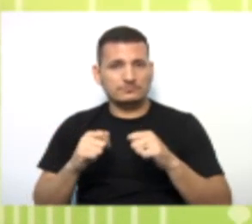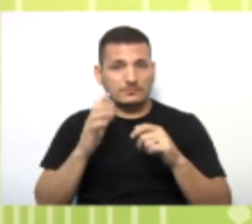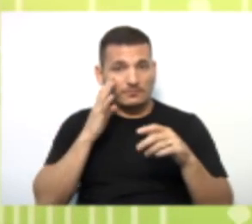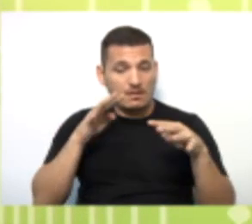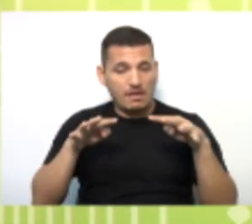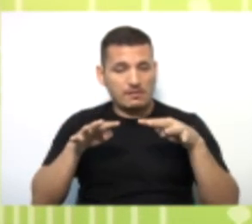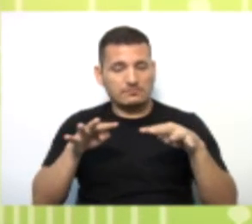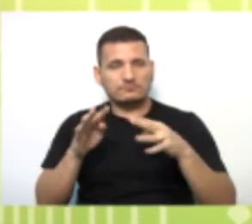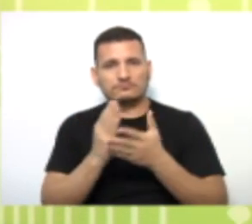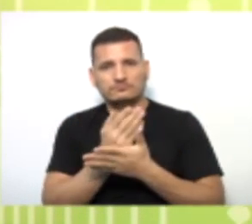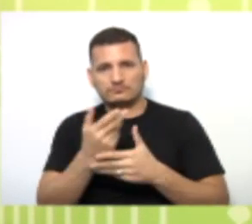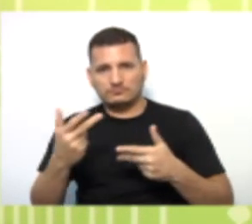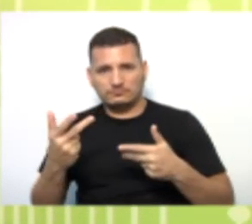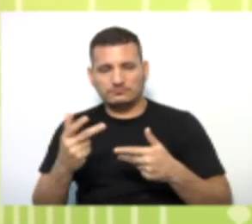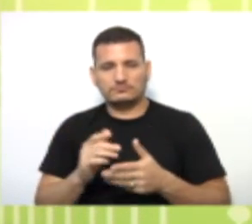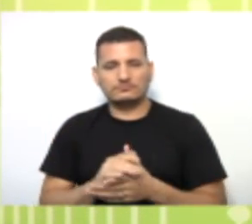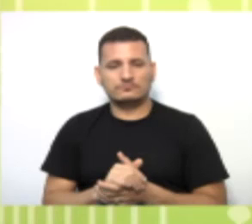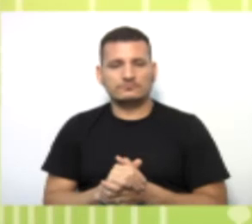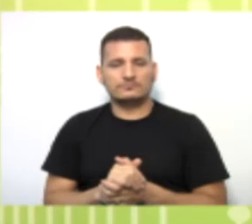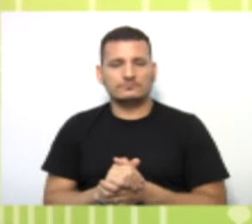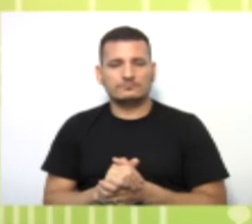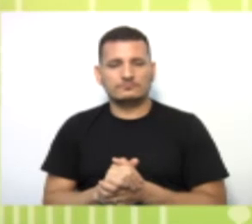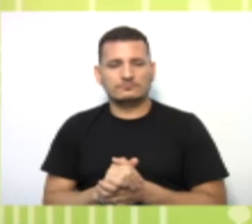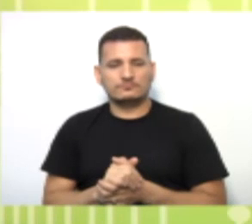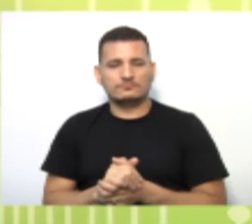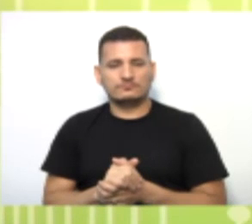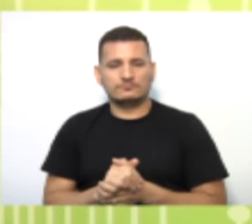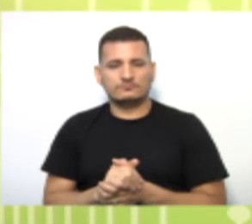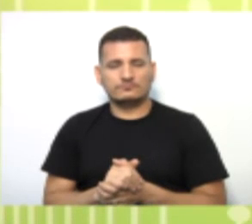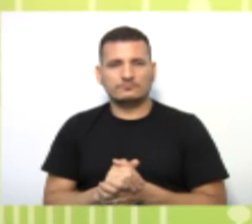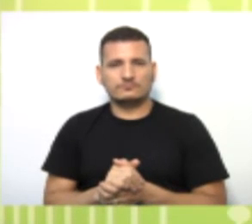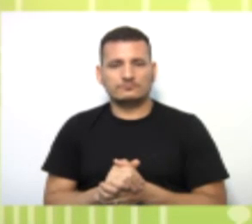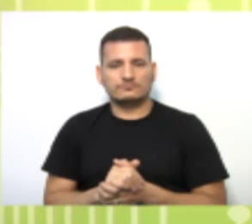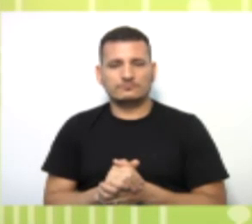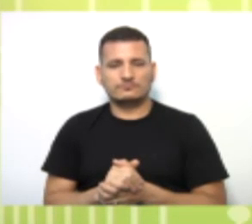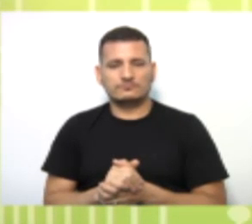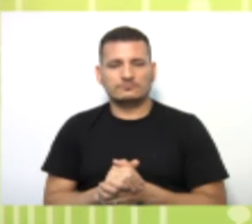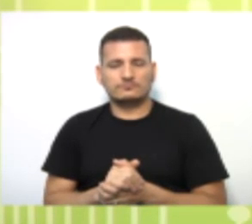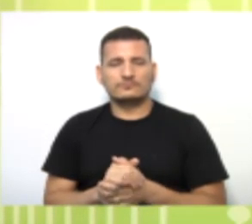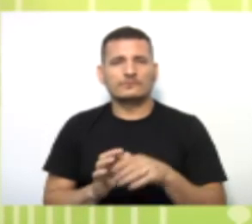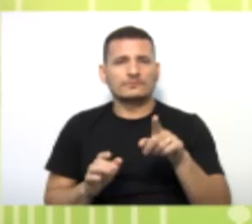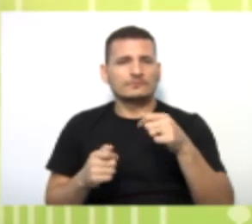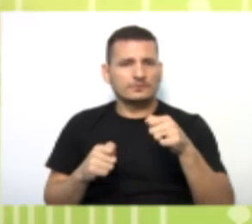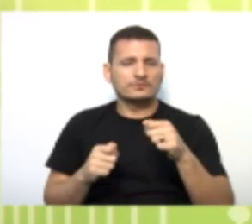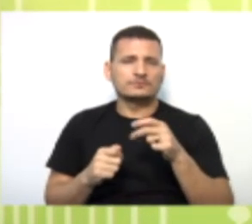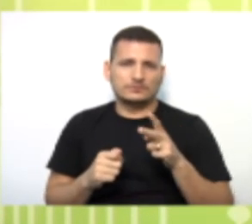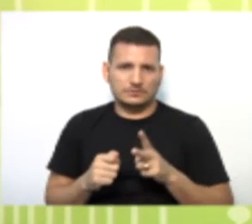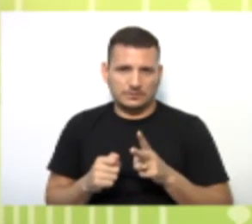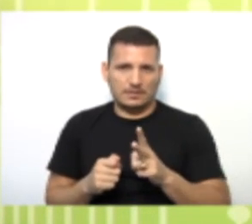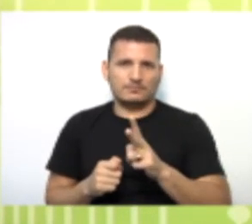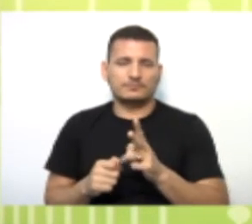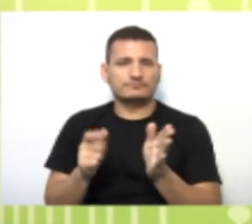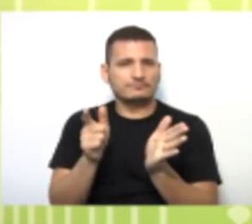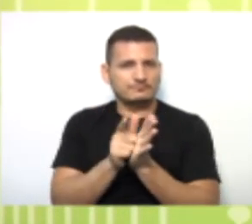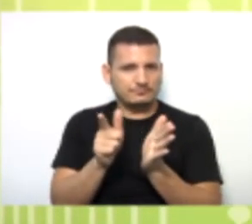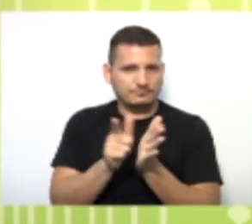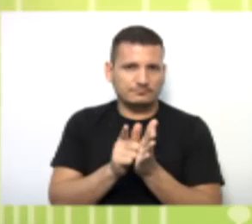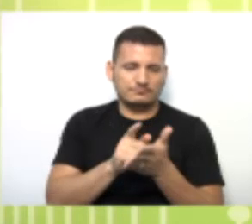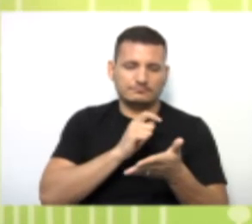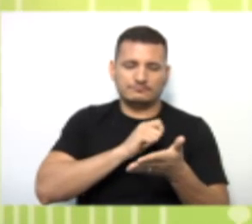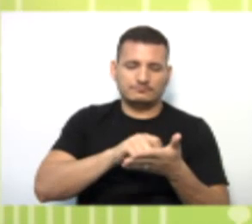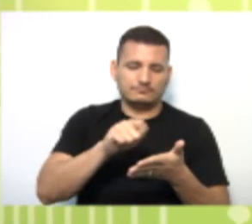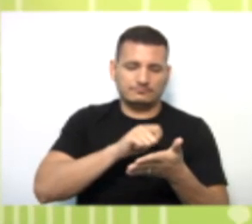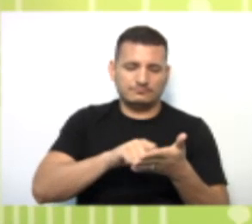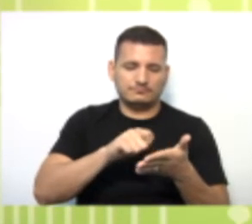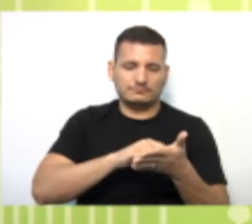coisas. Uma delas é o seguinte, você precisa escrever sempre no papel, lembra da viagem que eu falei? Escrever